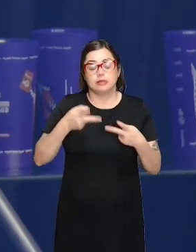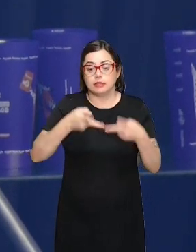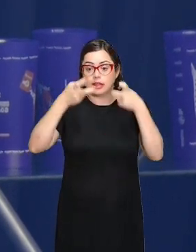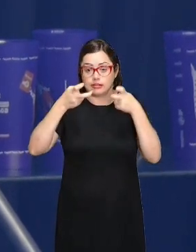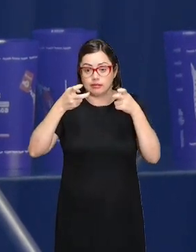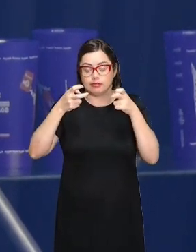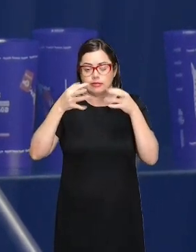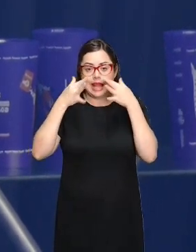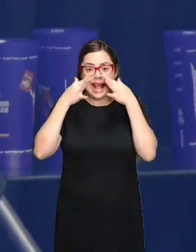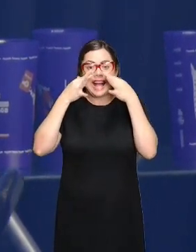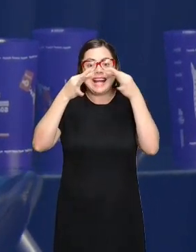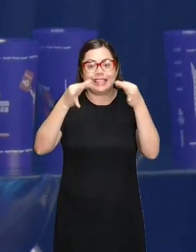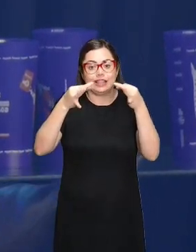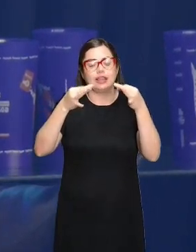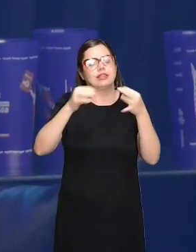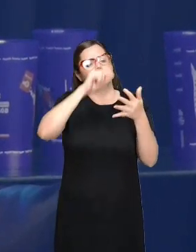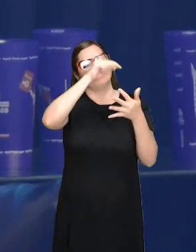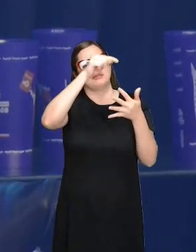as fontes